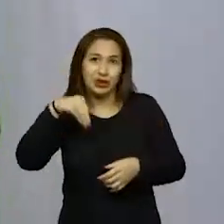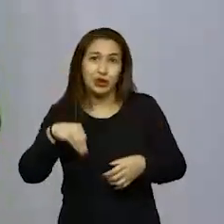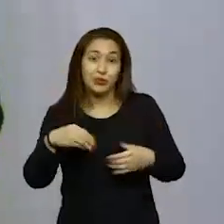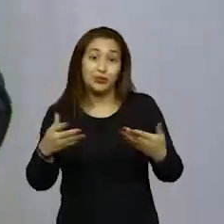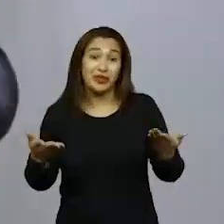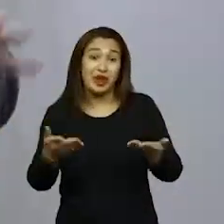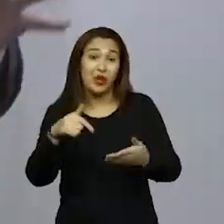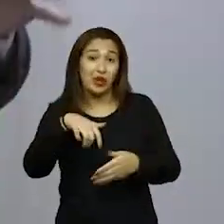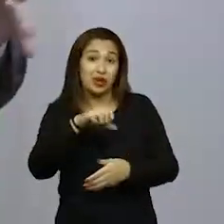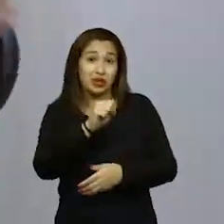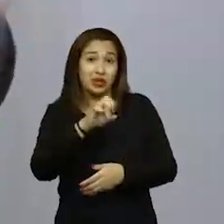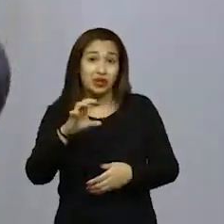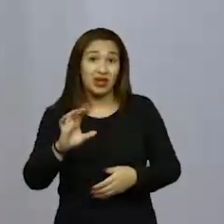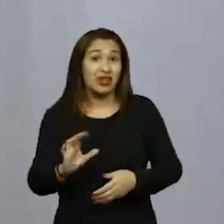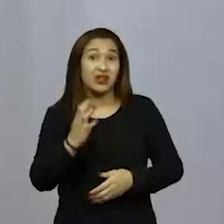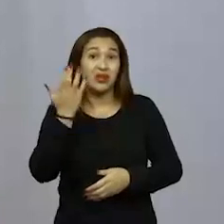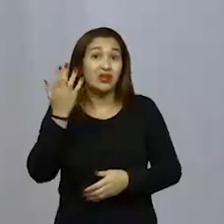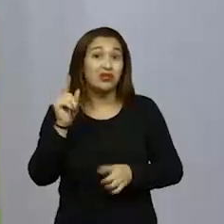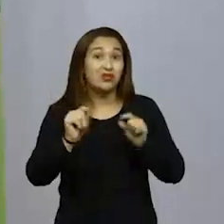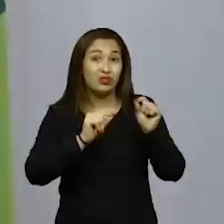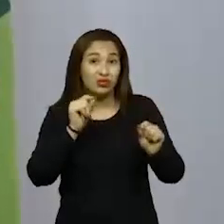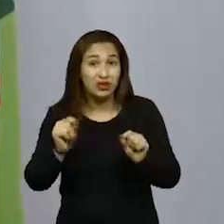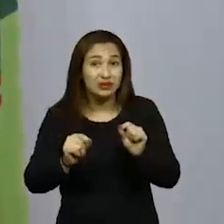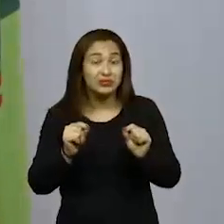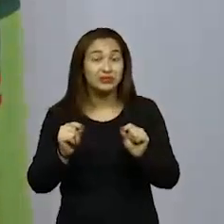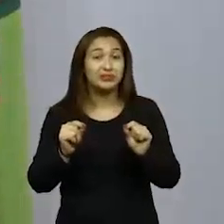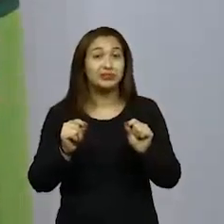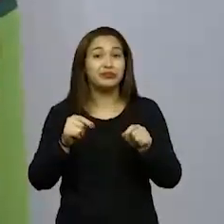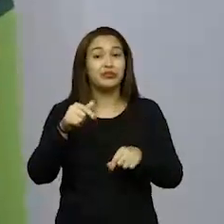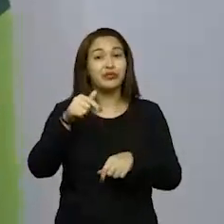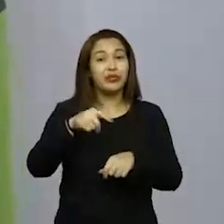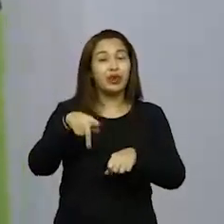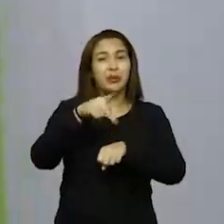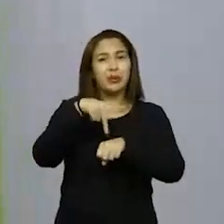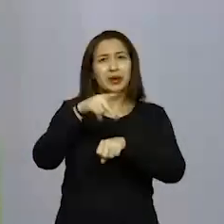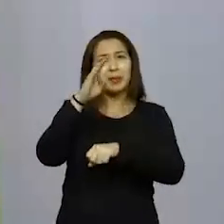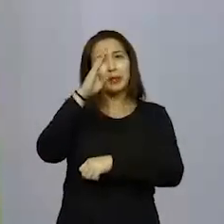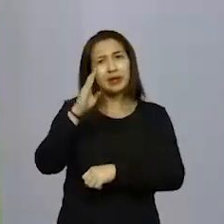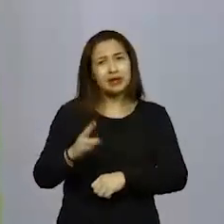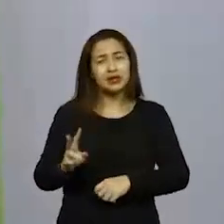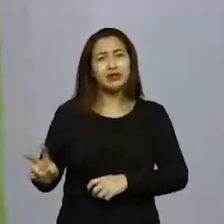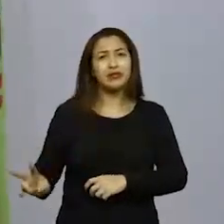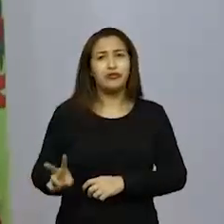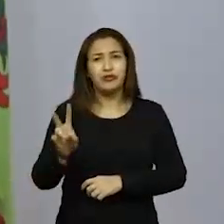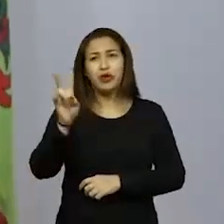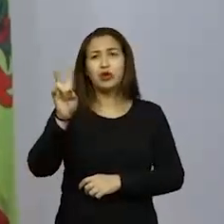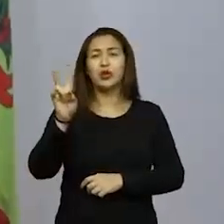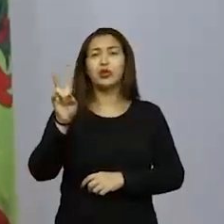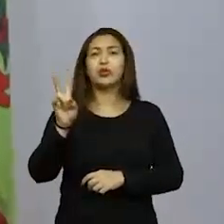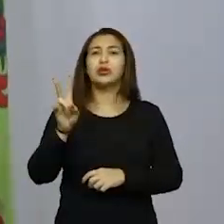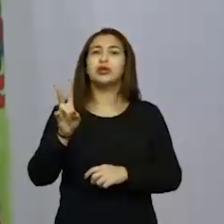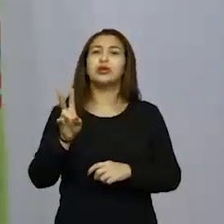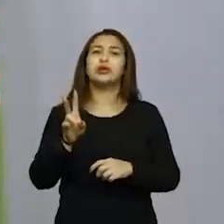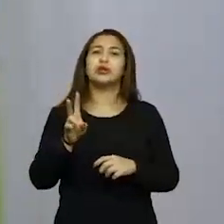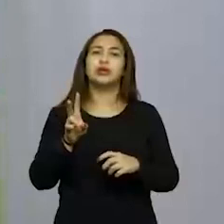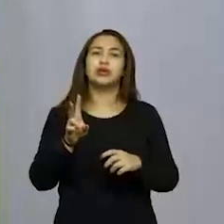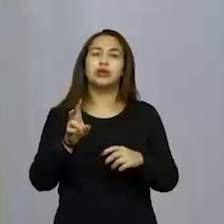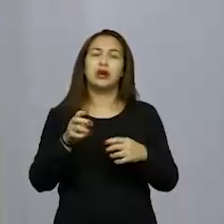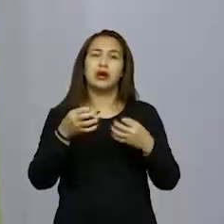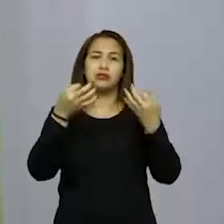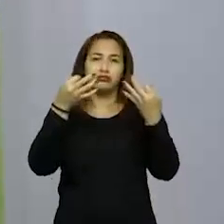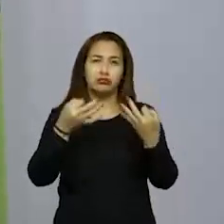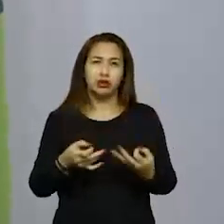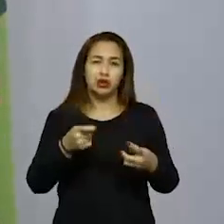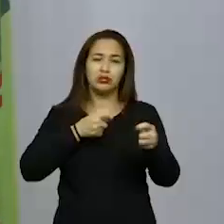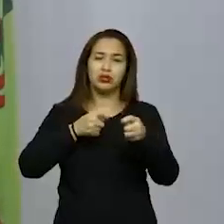Catarina. O que está acontecendo aqui em Santa Catarina, em um país que valorizasse a probidade, em um